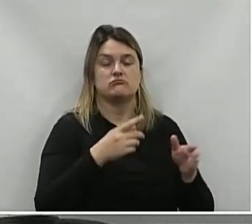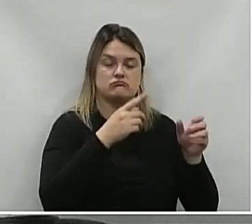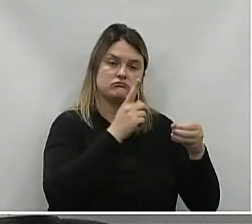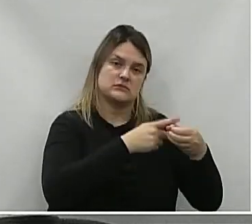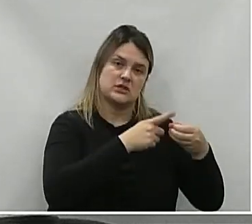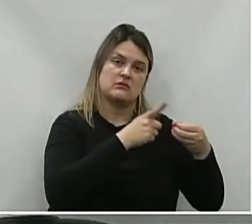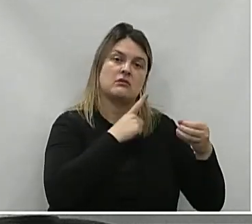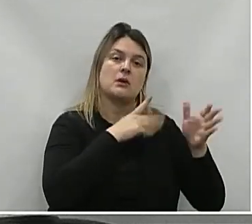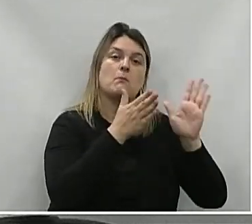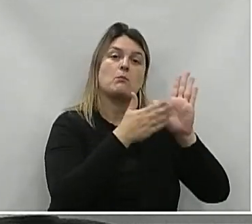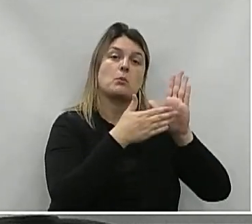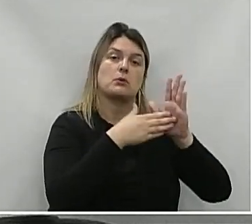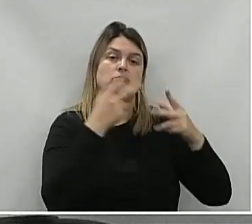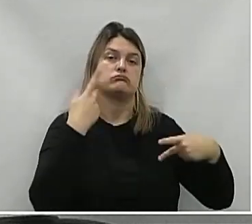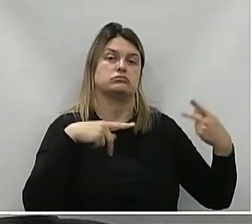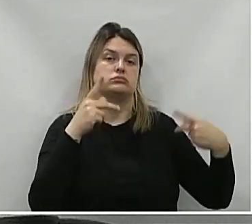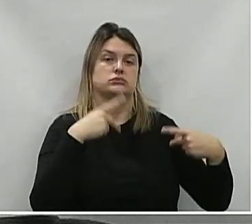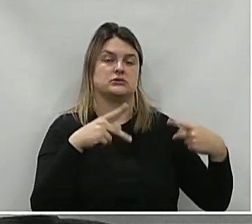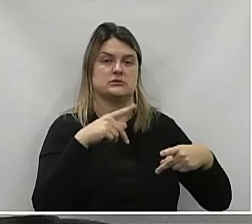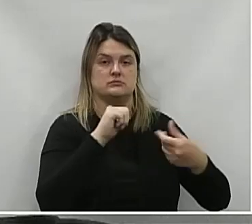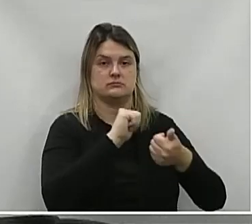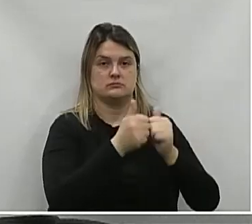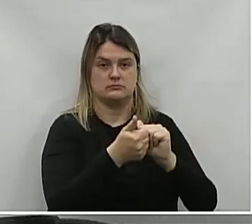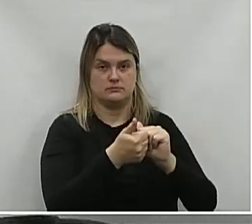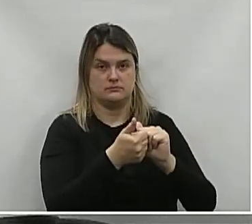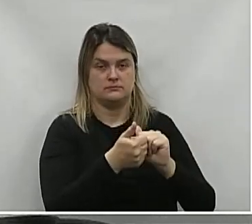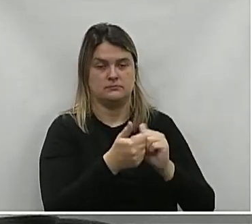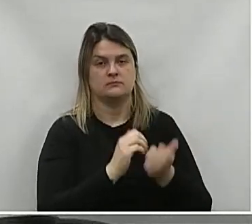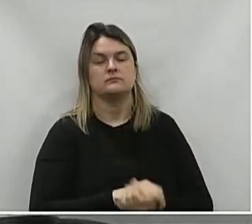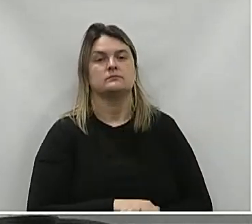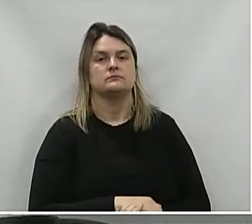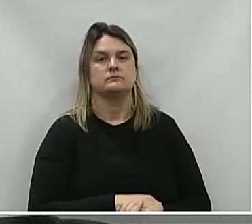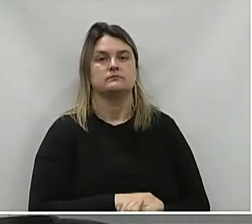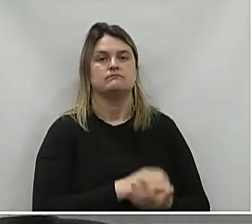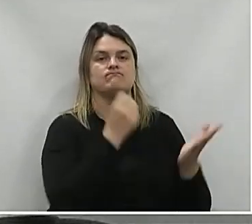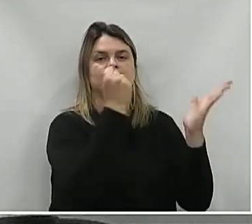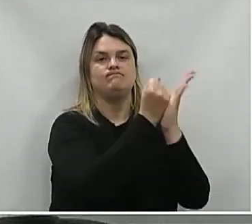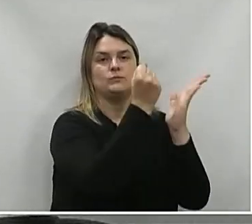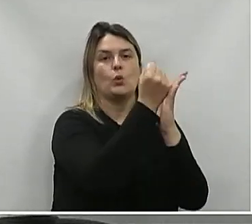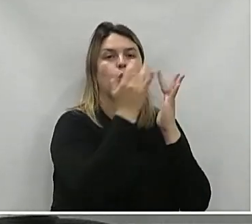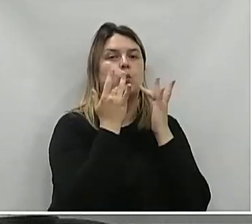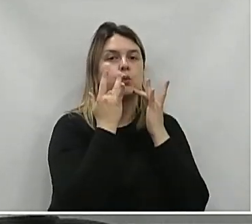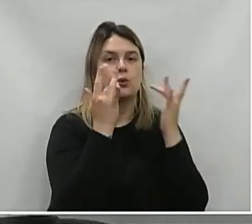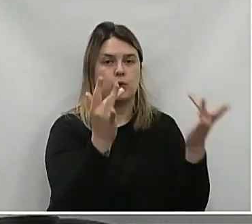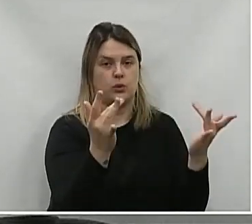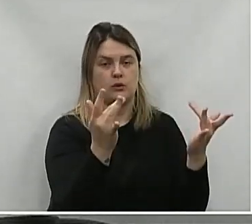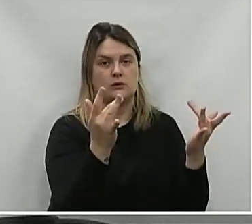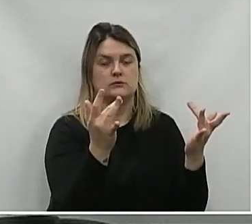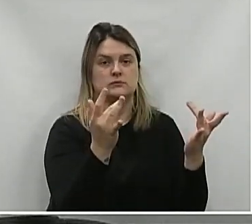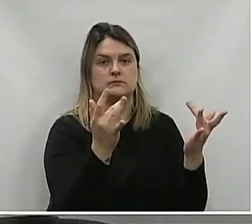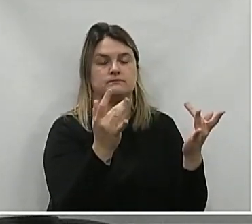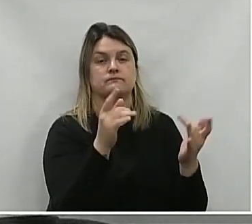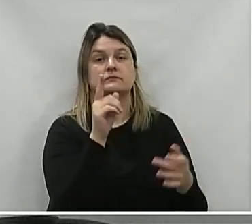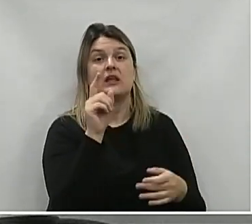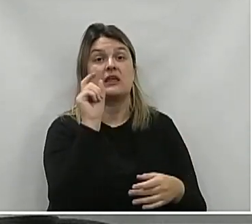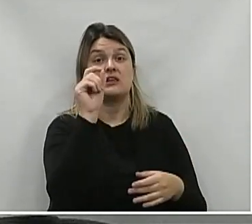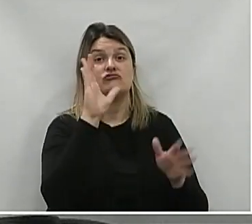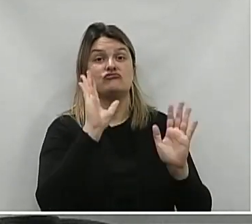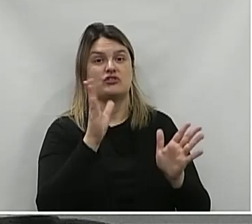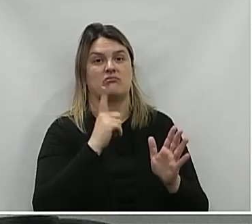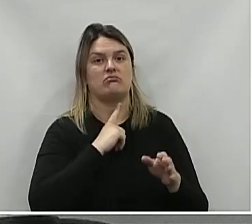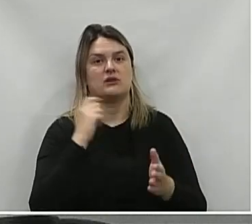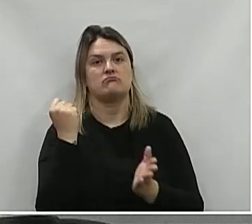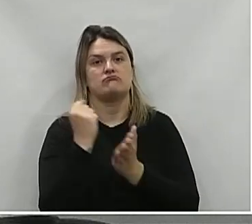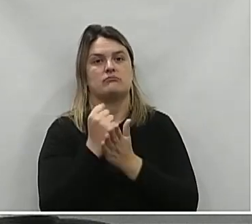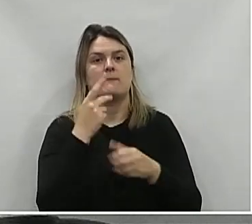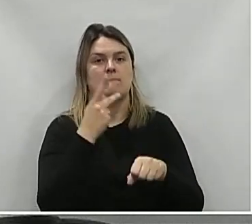uma proposta de política municipal de esportes. O selo ouro é aquele que tem o selo